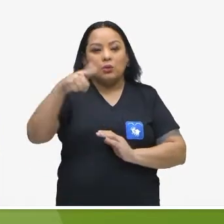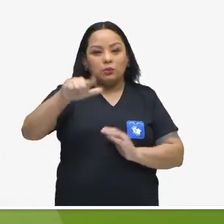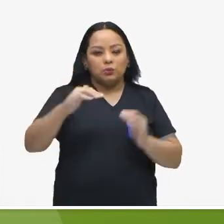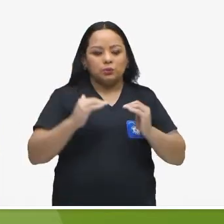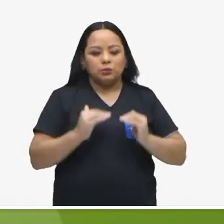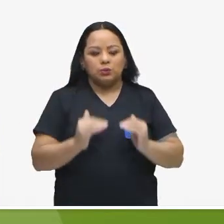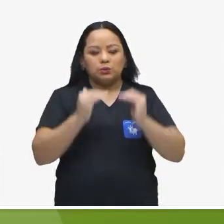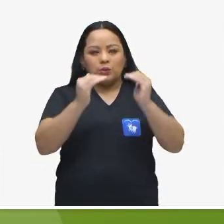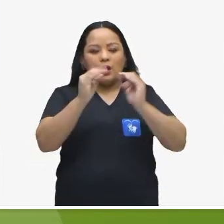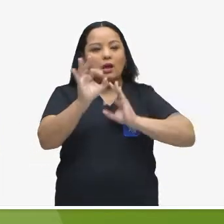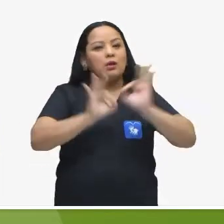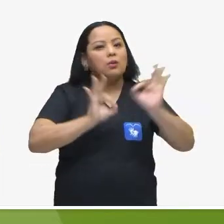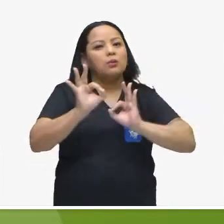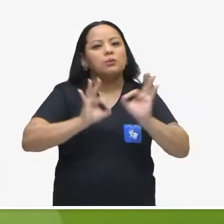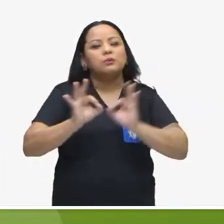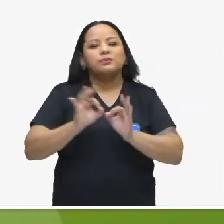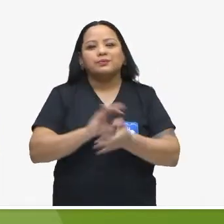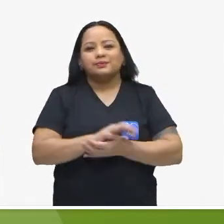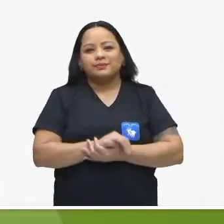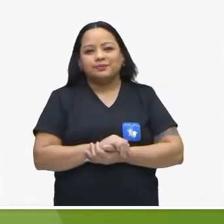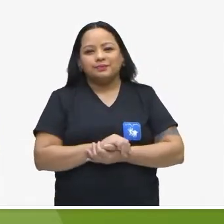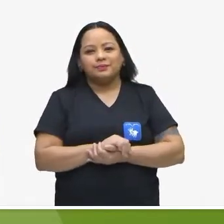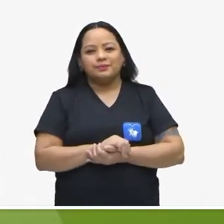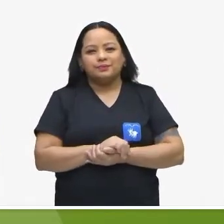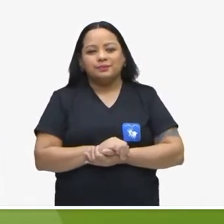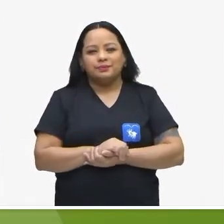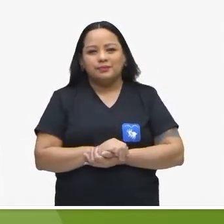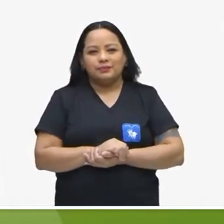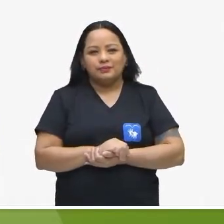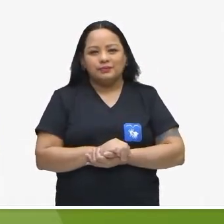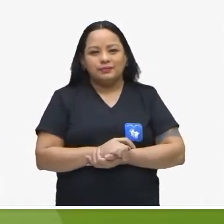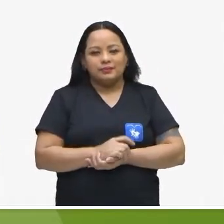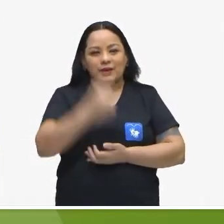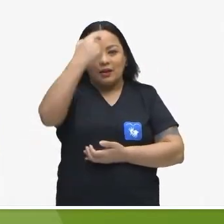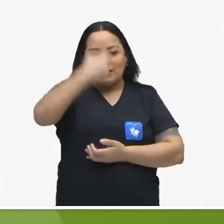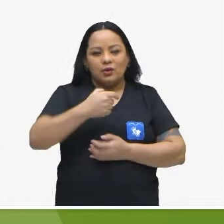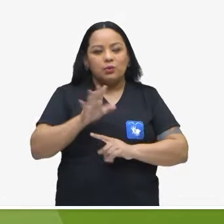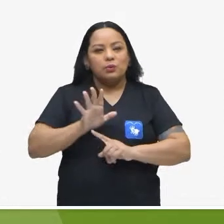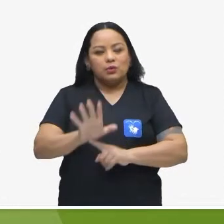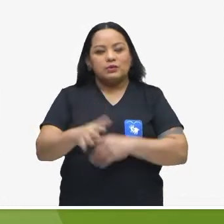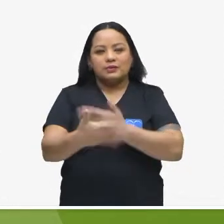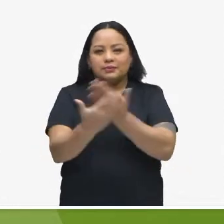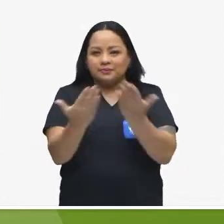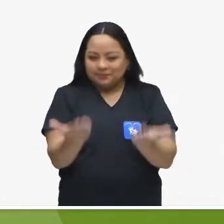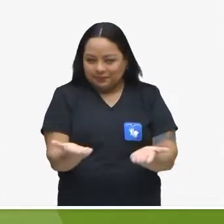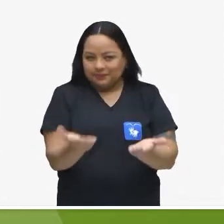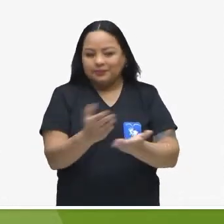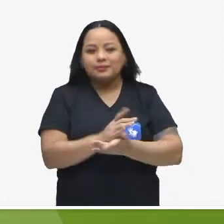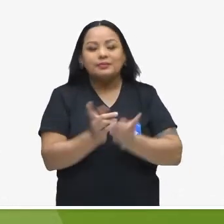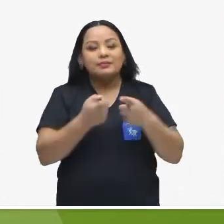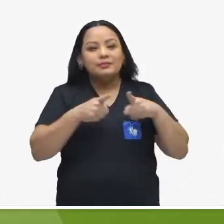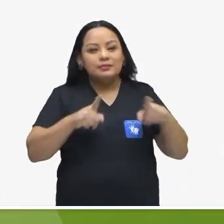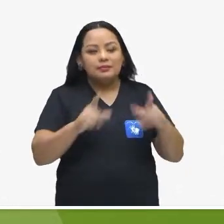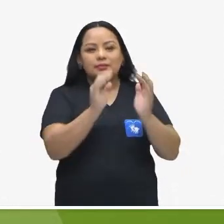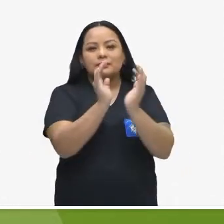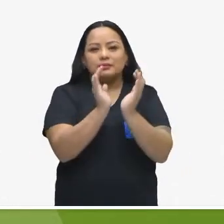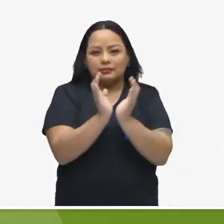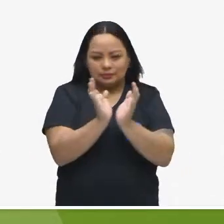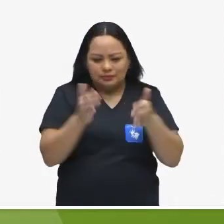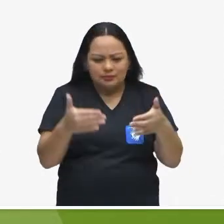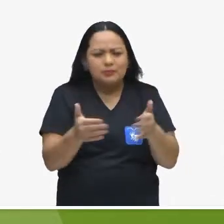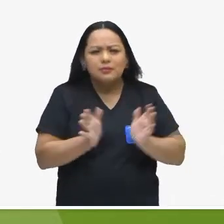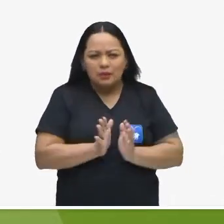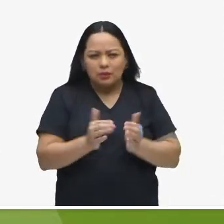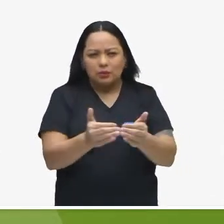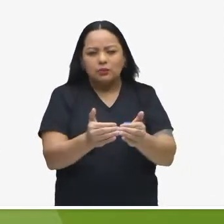de organização que eu vou apresentar agora para vocês, mas a comunidade já